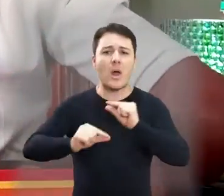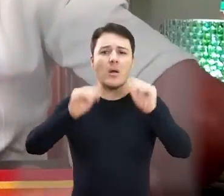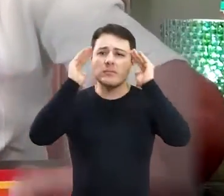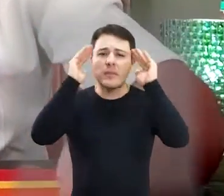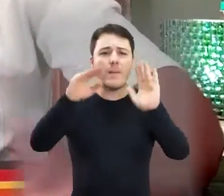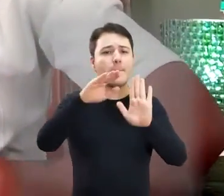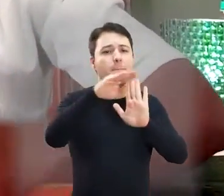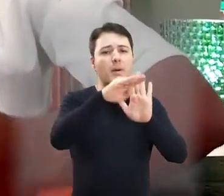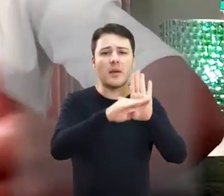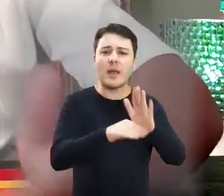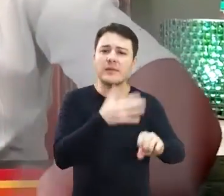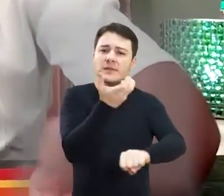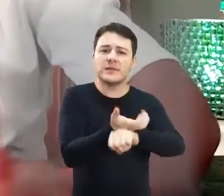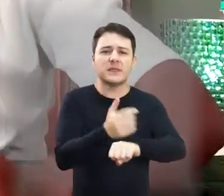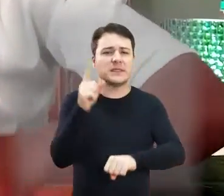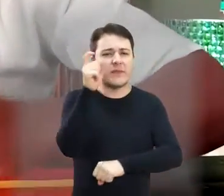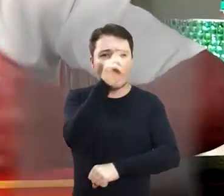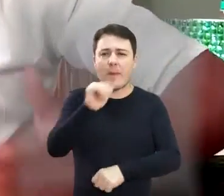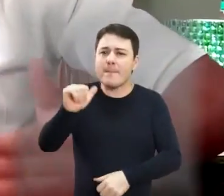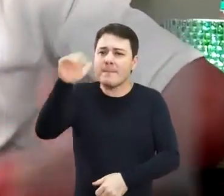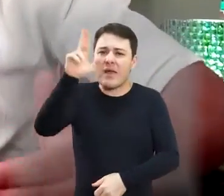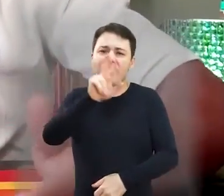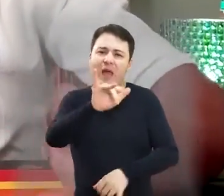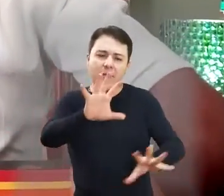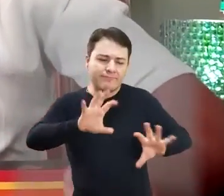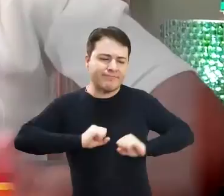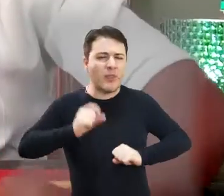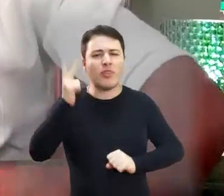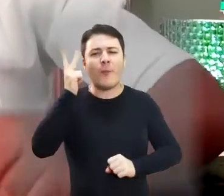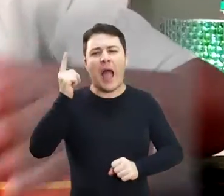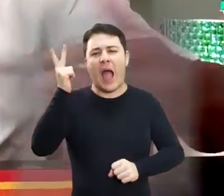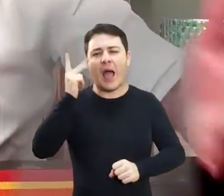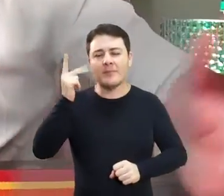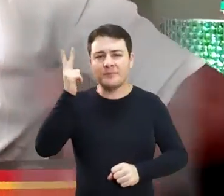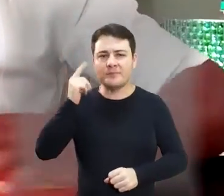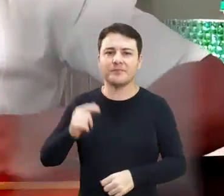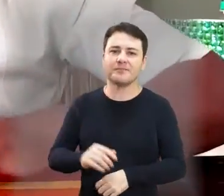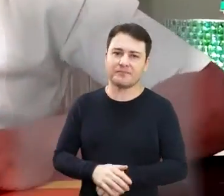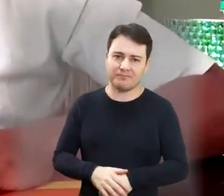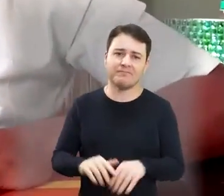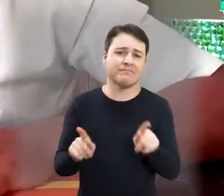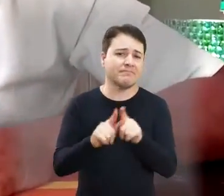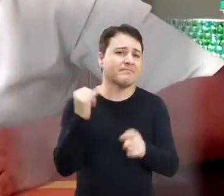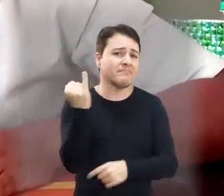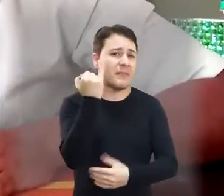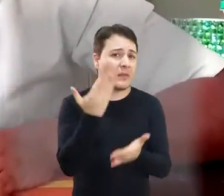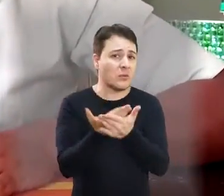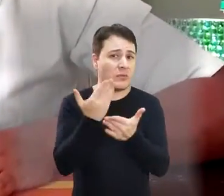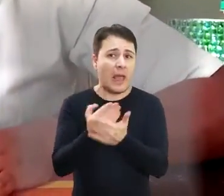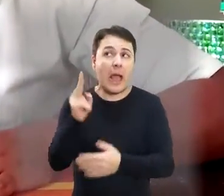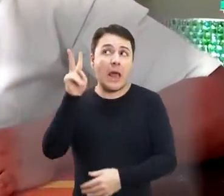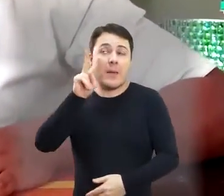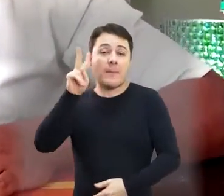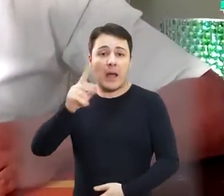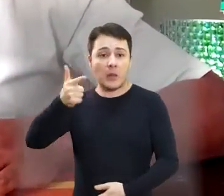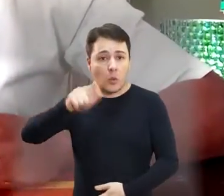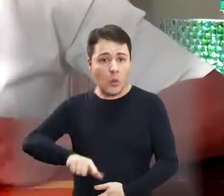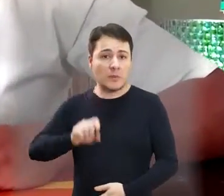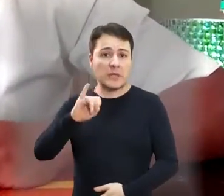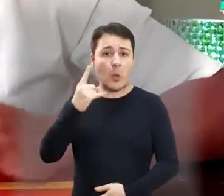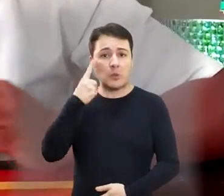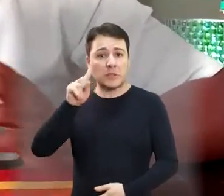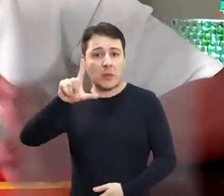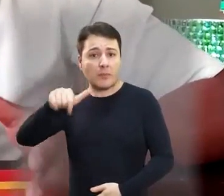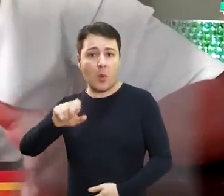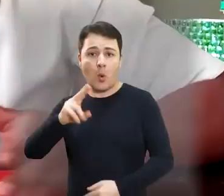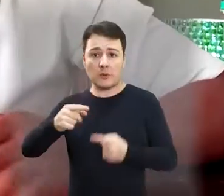obedecendo ao seu cronograma, ao seu planejamento, você vai pegar mais confiança nos conteúdos mais difíceis. É importante também